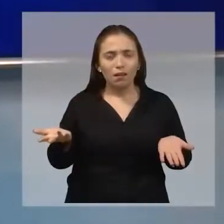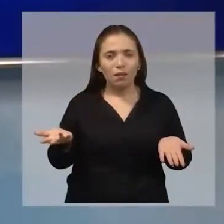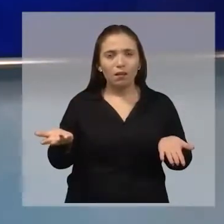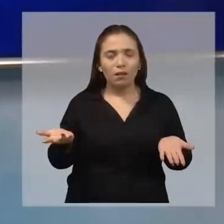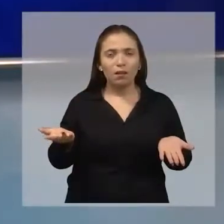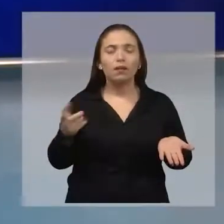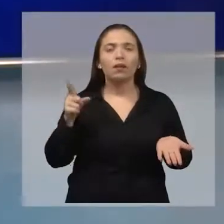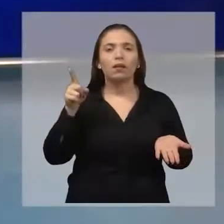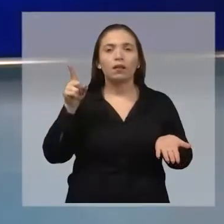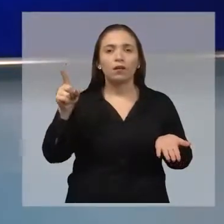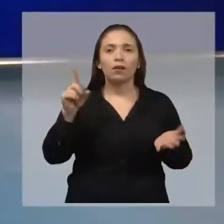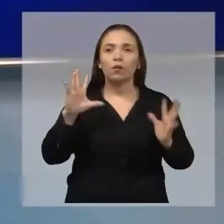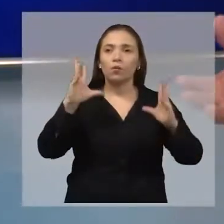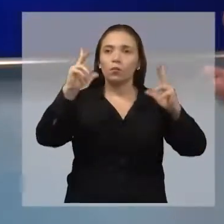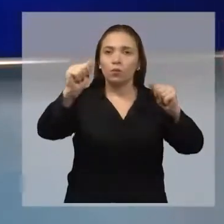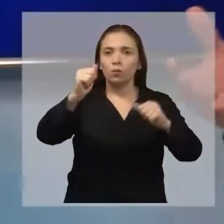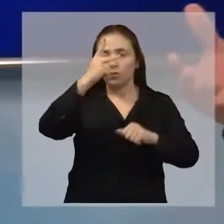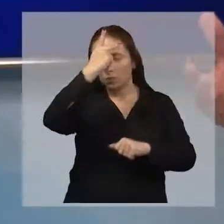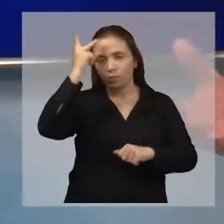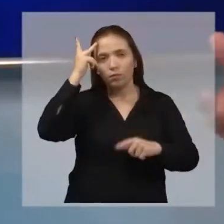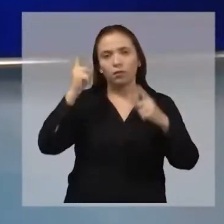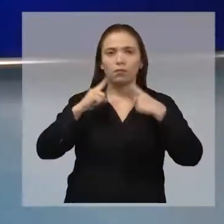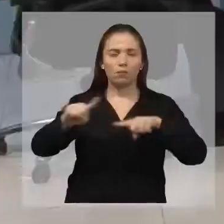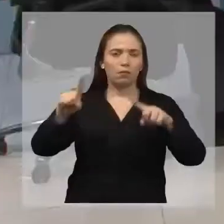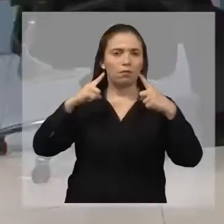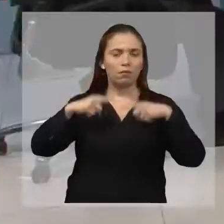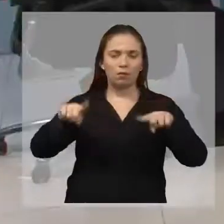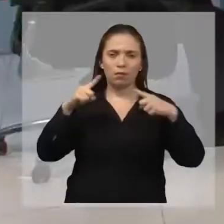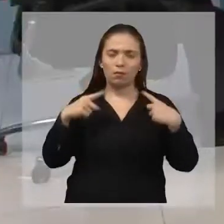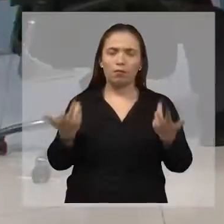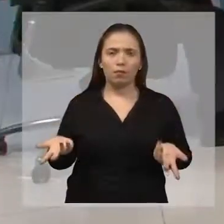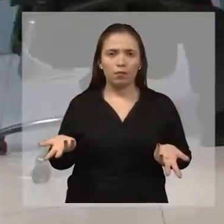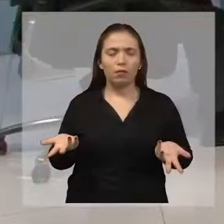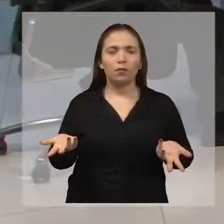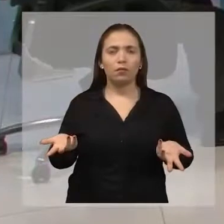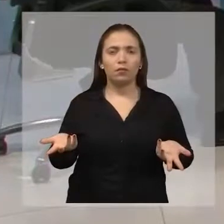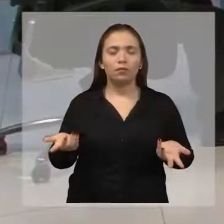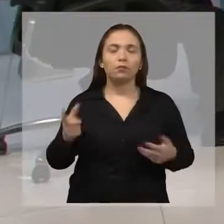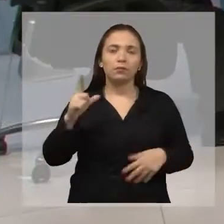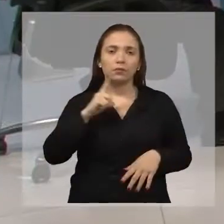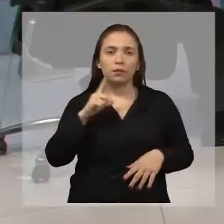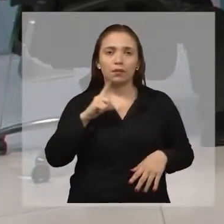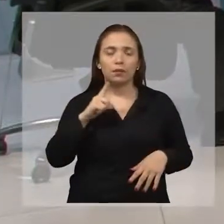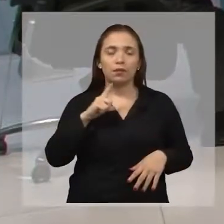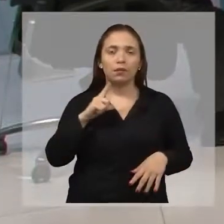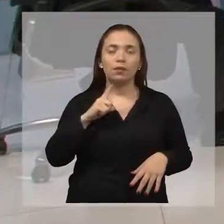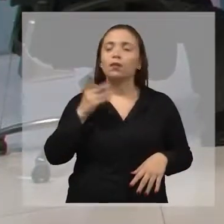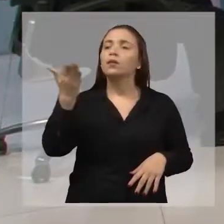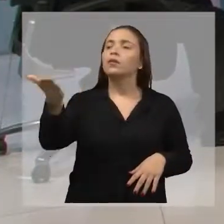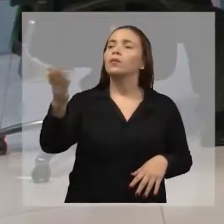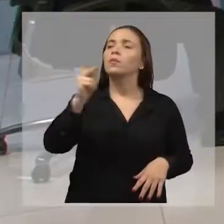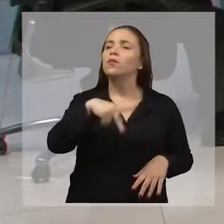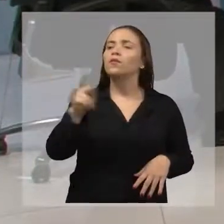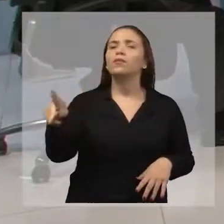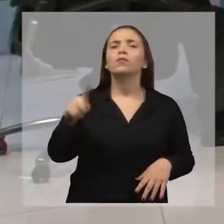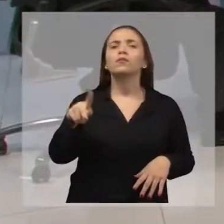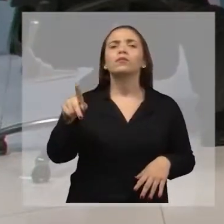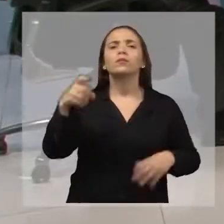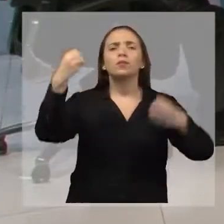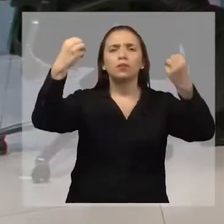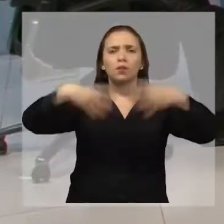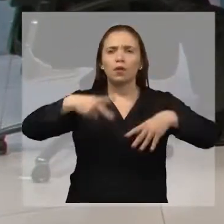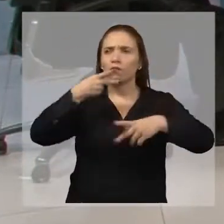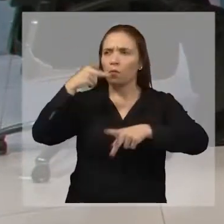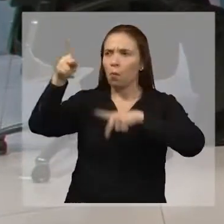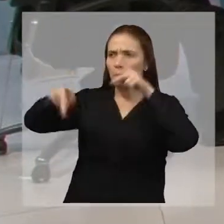os rurais e tudo. Então, essa é a disputa. Roberto Martins Rodrigues, para você que diz que o povo não está nem aí para